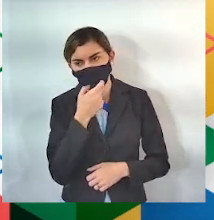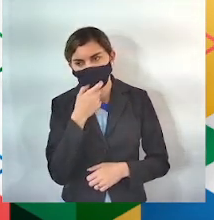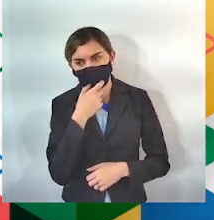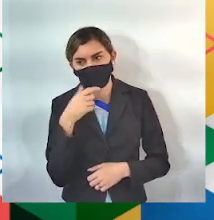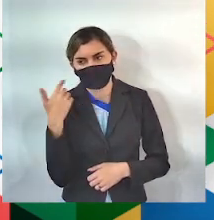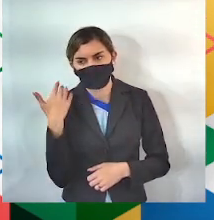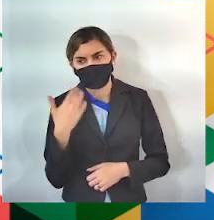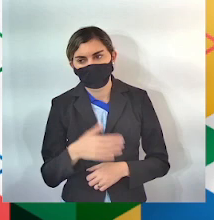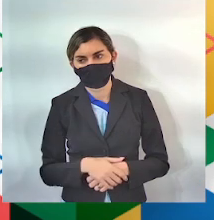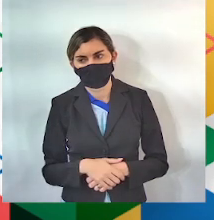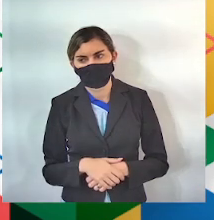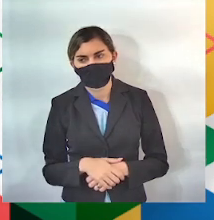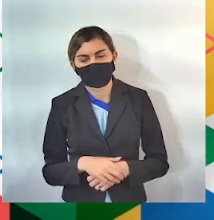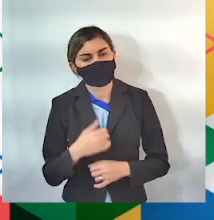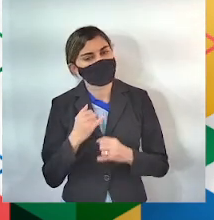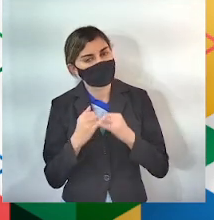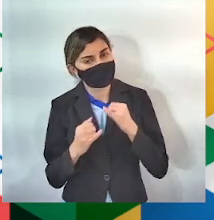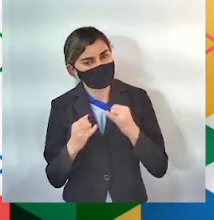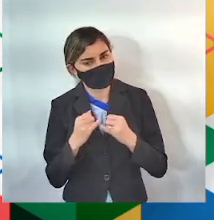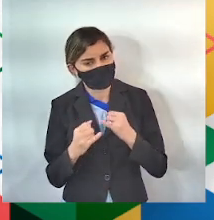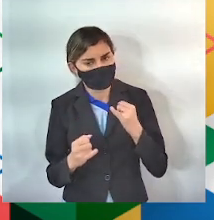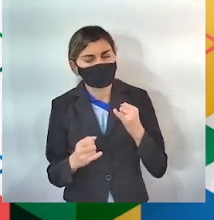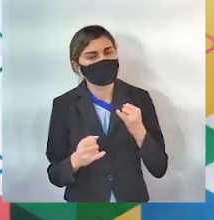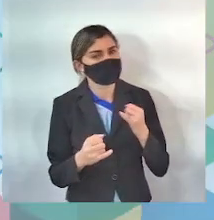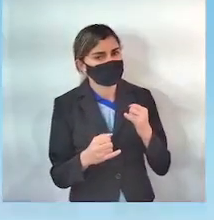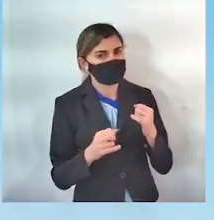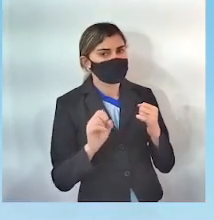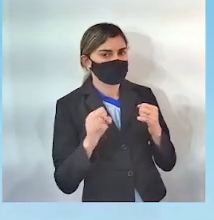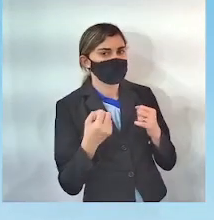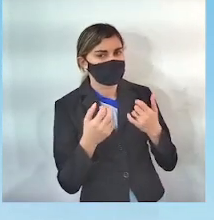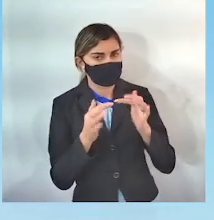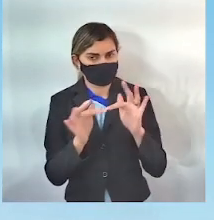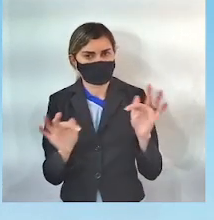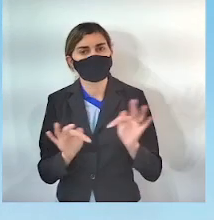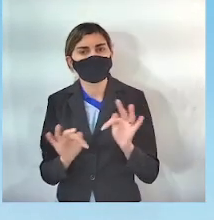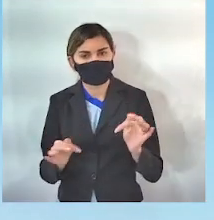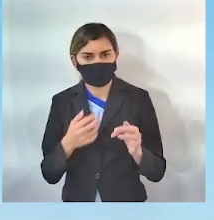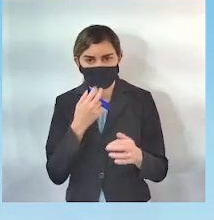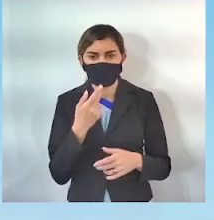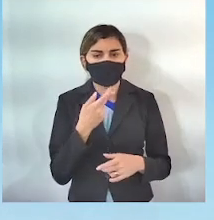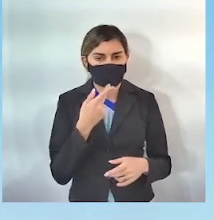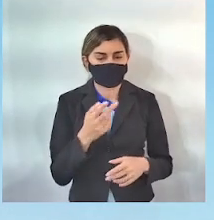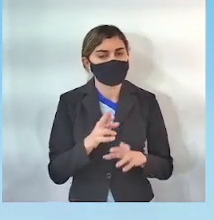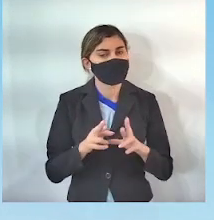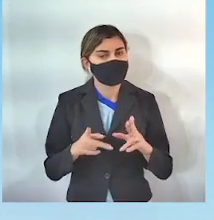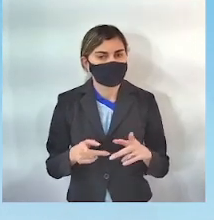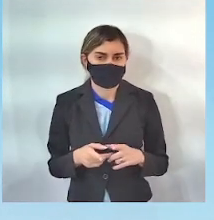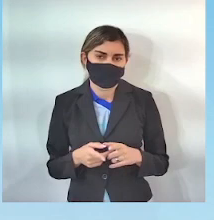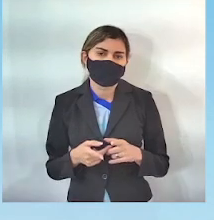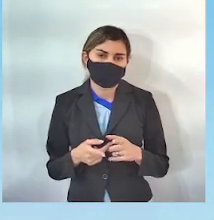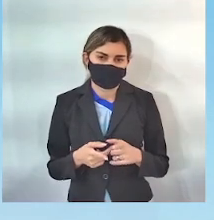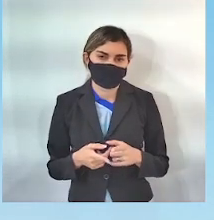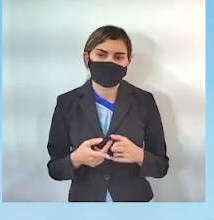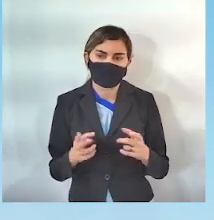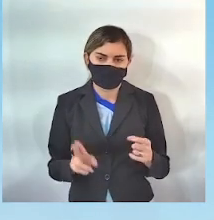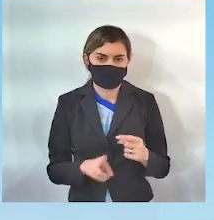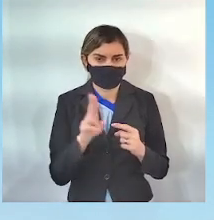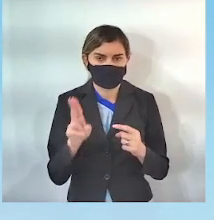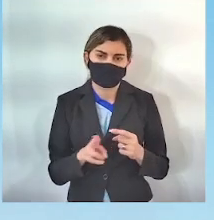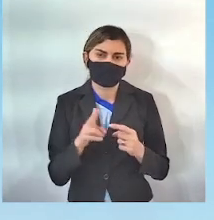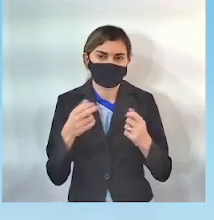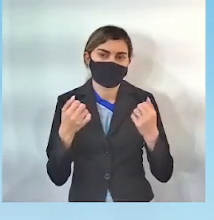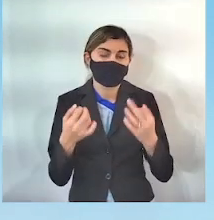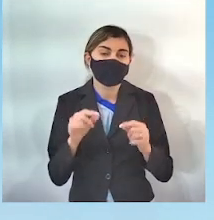theirs. Eles se parecem muito, mas é a sua função sintática, né? A função que vai ser utilizada é que vai